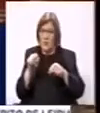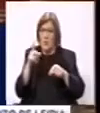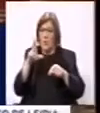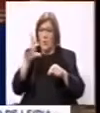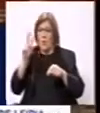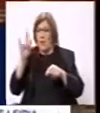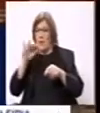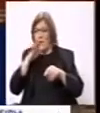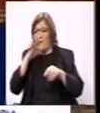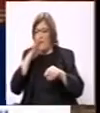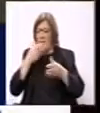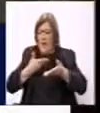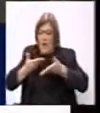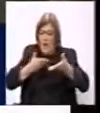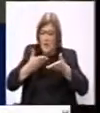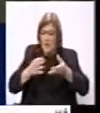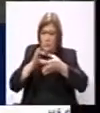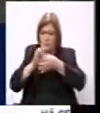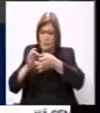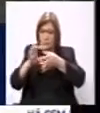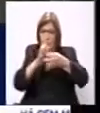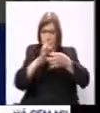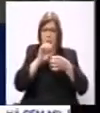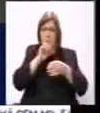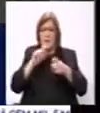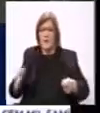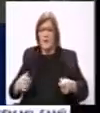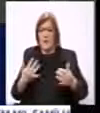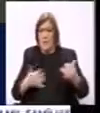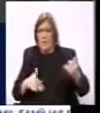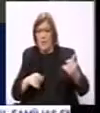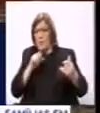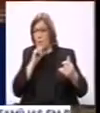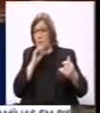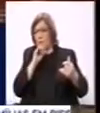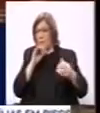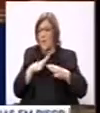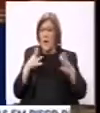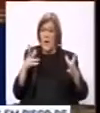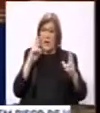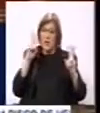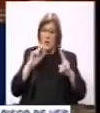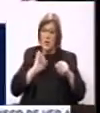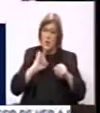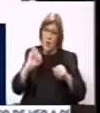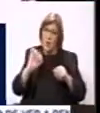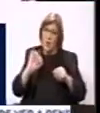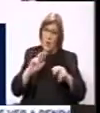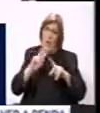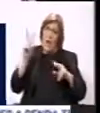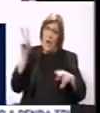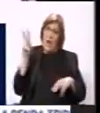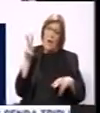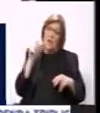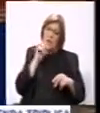é sobre as relações que se estabelecem também nesta neste vá até também totalmente uma grande expectativa na sua parte enquanto artista